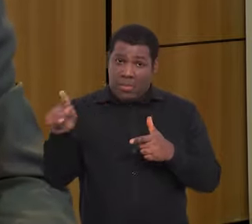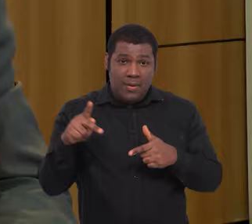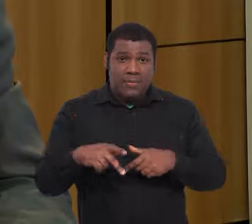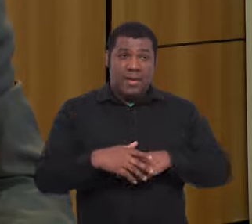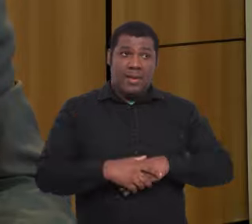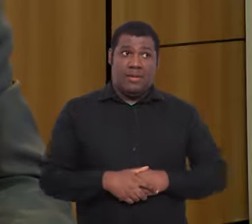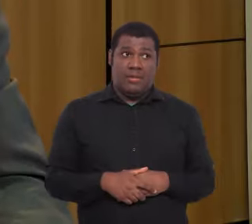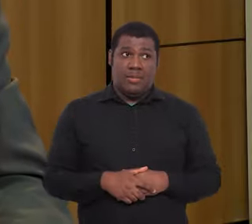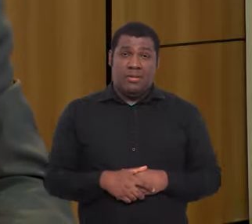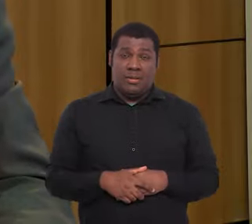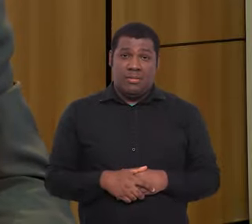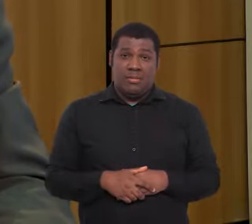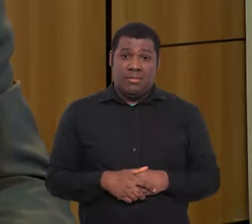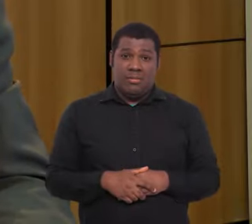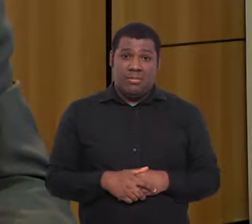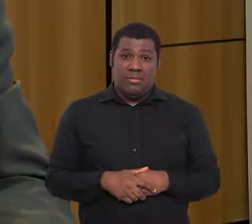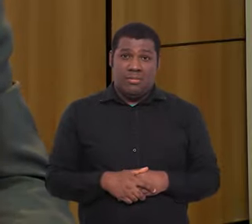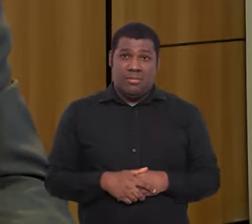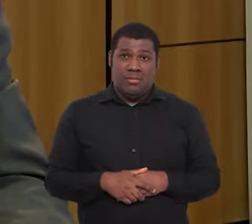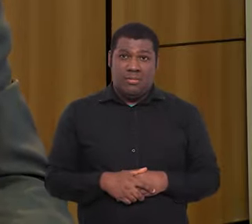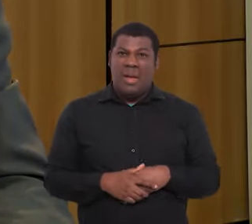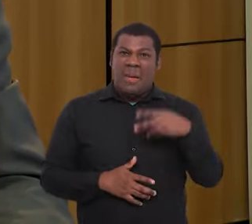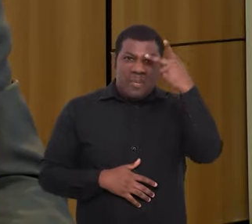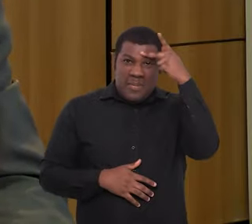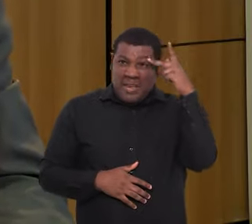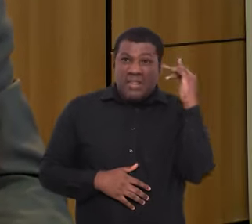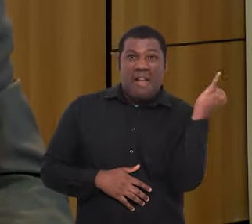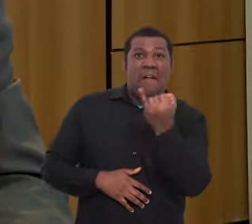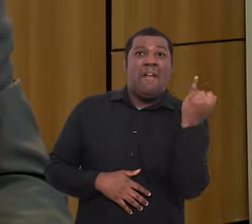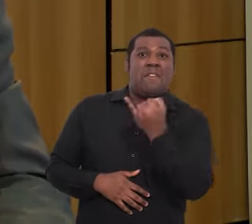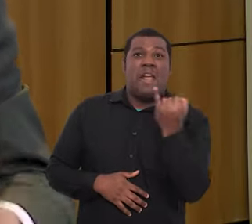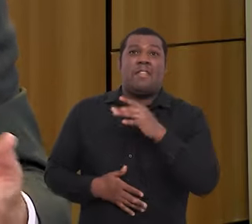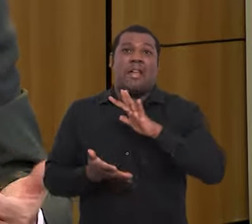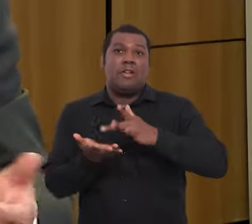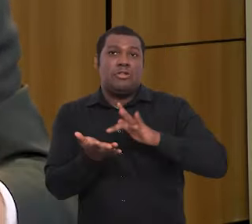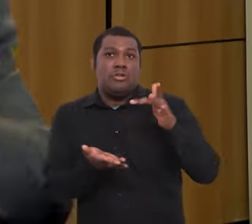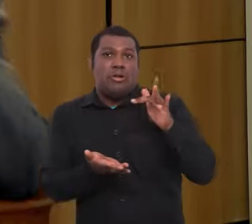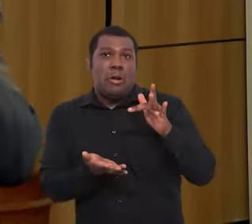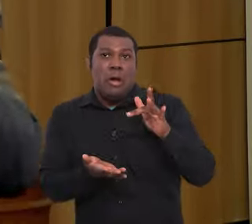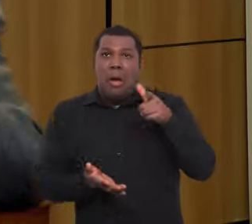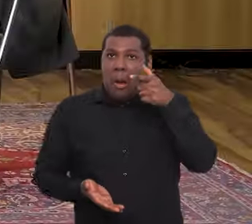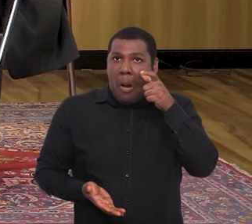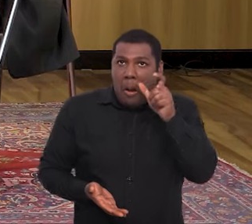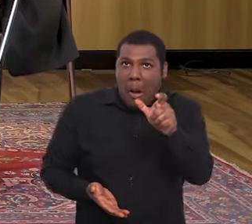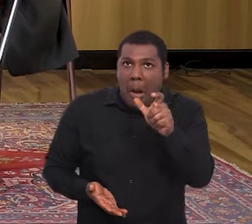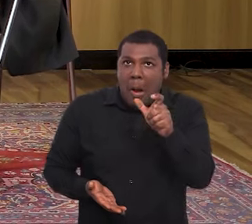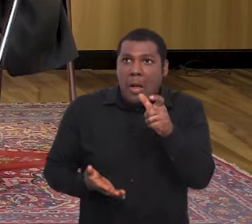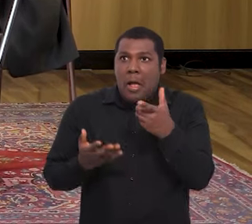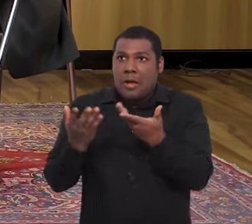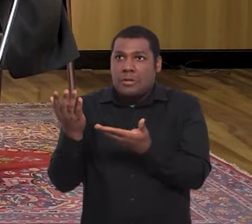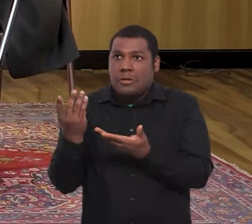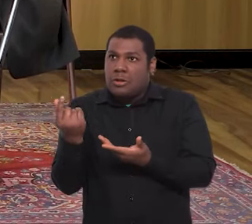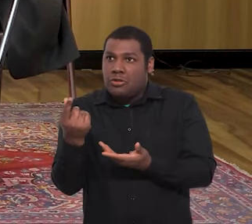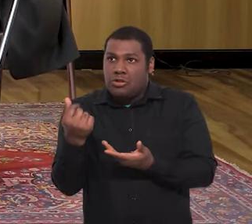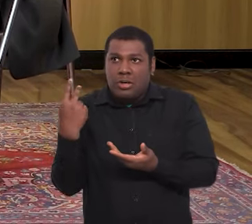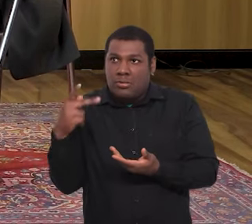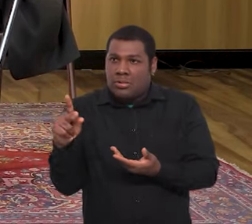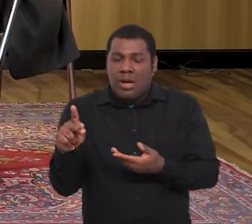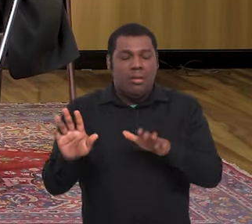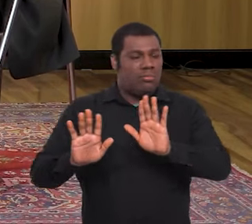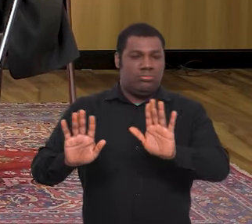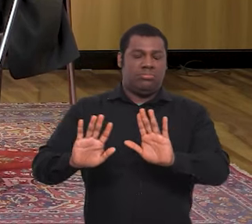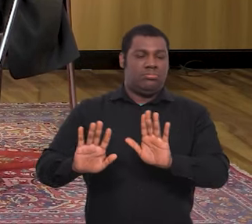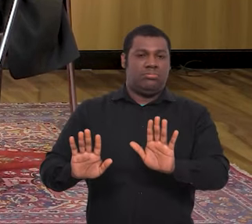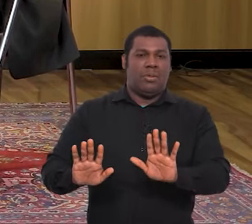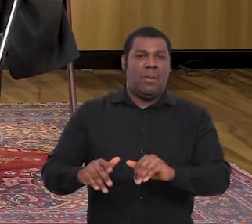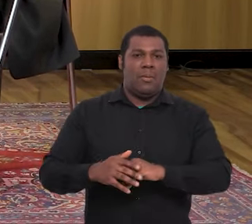é a tua contribuição que vai resol esquece não entre nessa conversa afiada isso aqui é única e Exclusive para proteger você motorista de aplicativo até